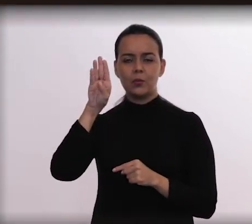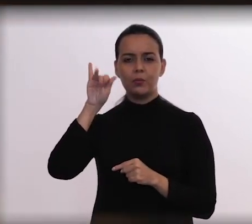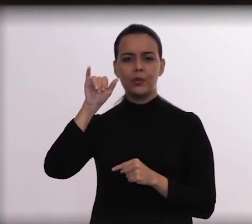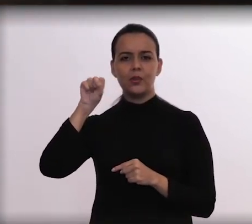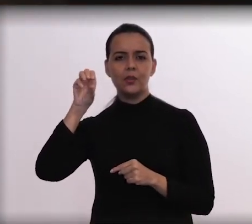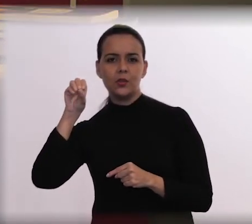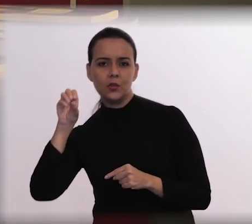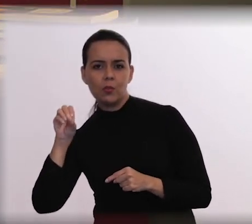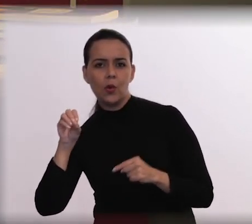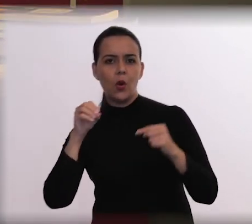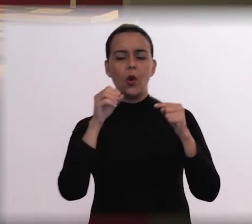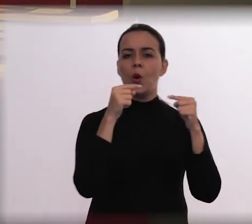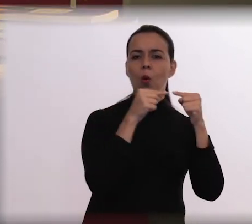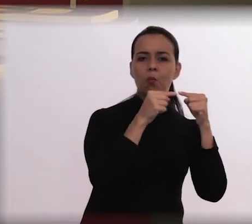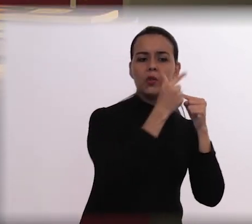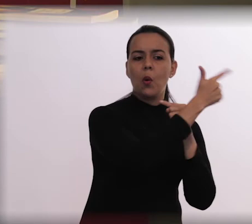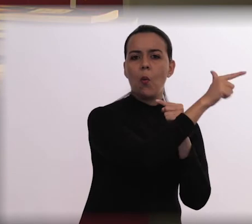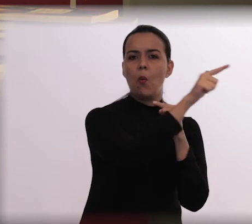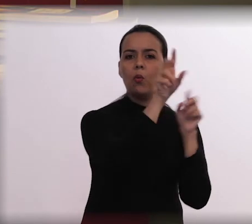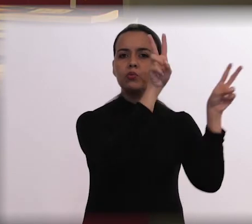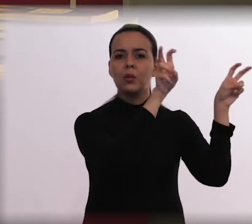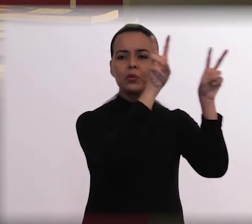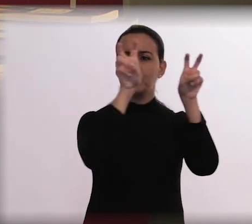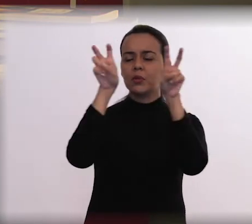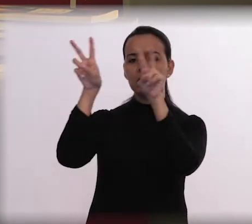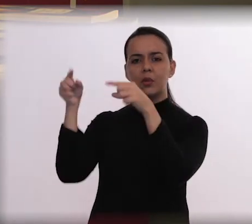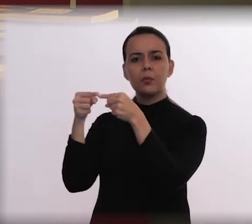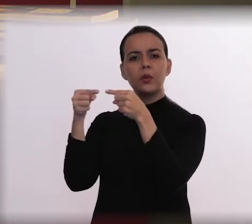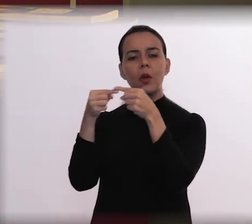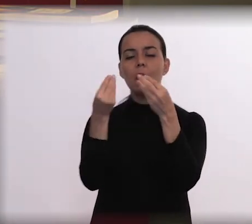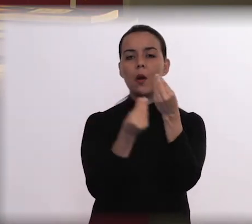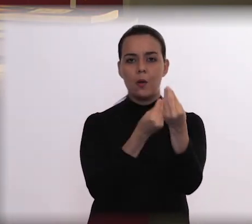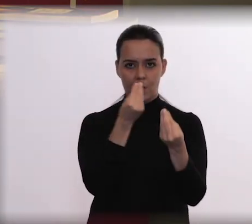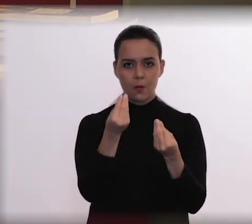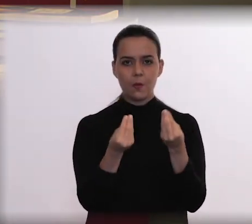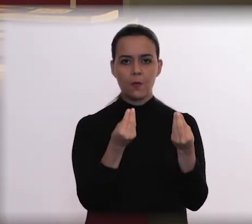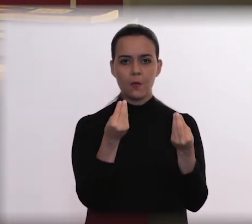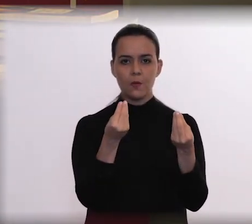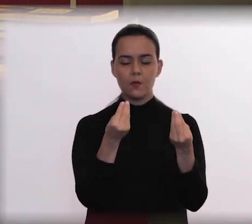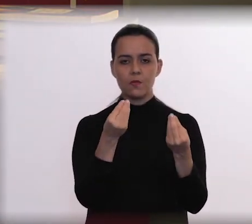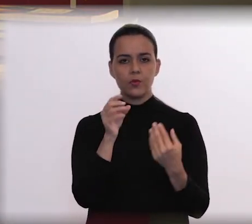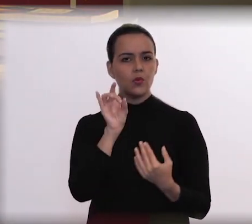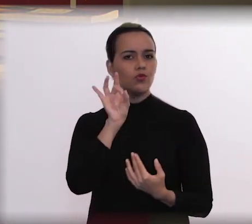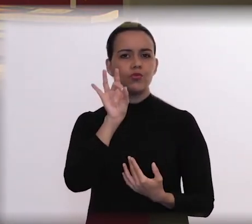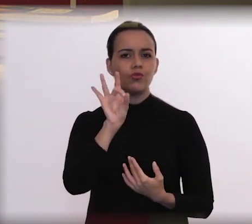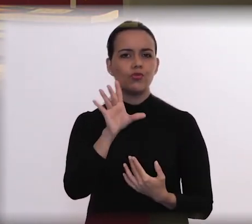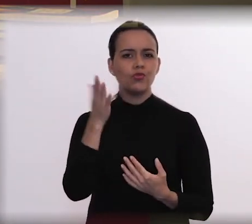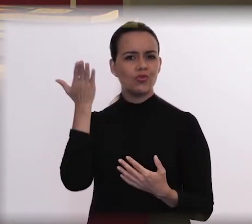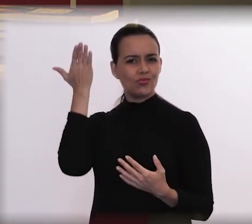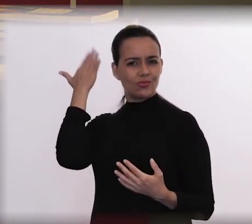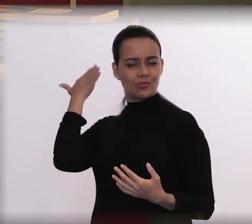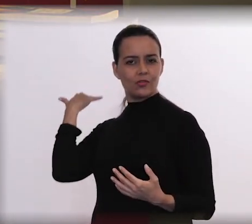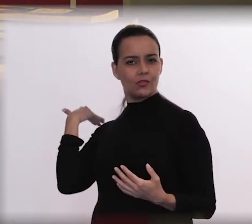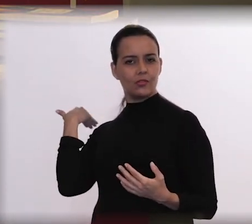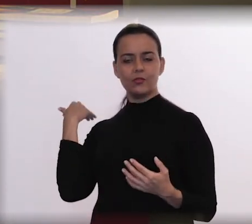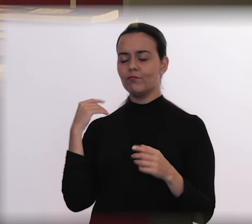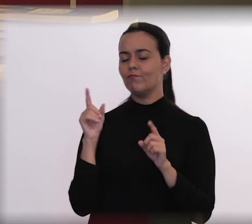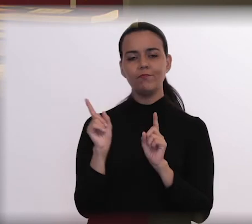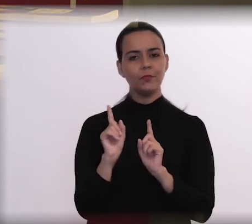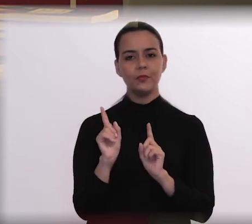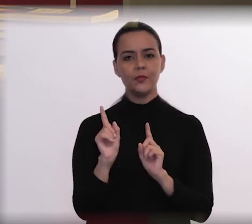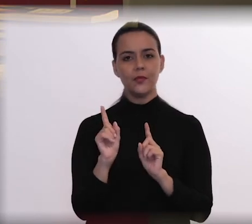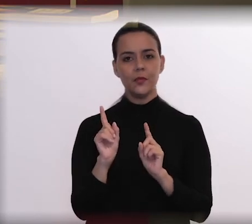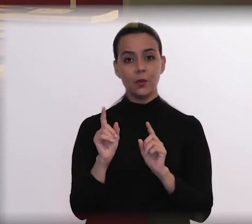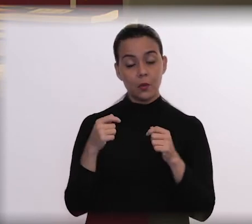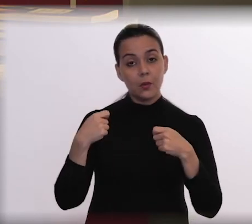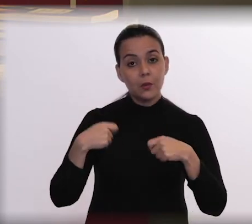isso. Se o modernismo brasileiro fosse uma mera reprodução de procedimentos de vanguarda internacional, hoje nós